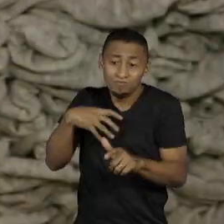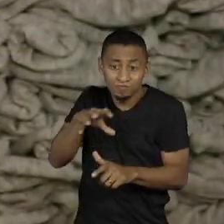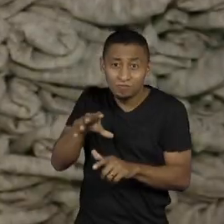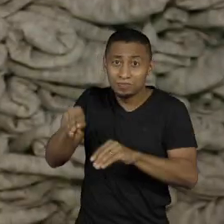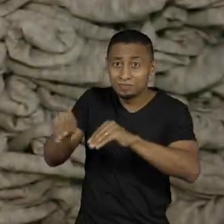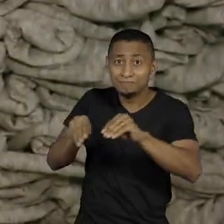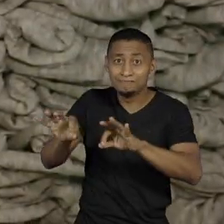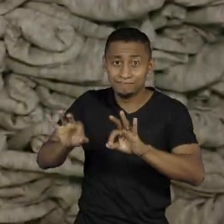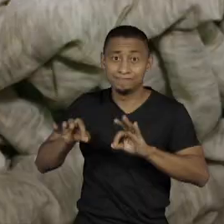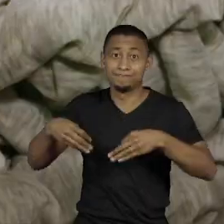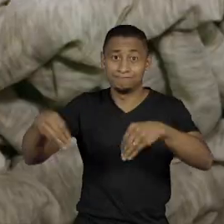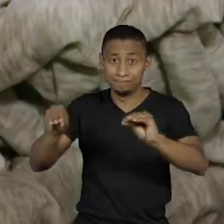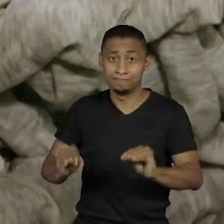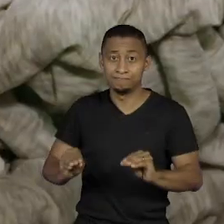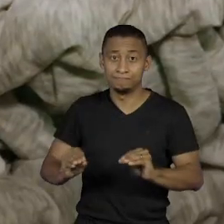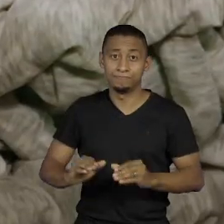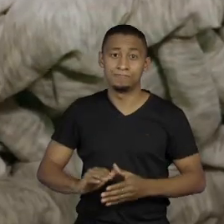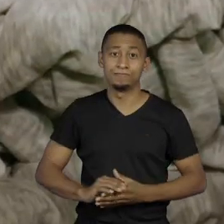tecido.